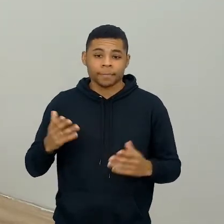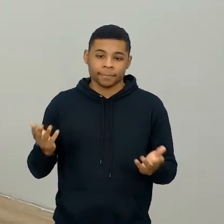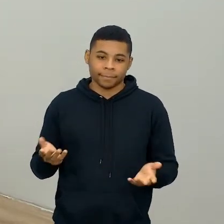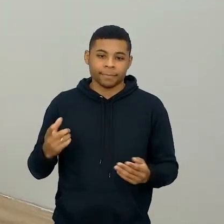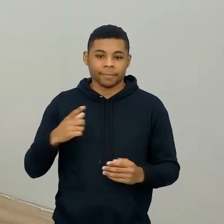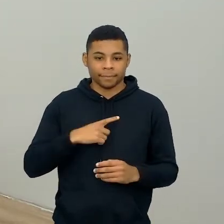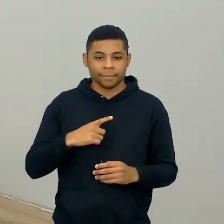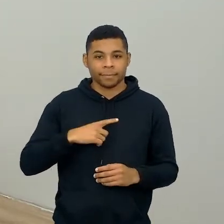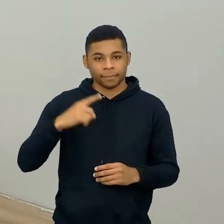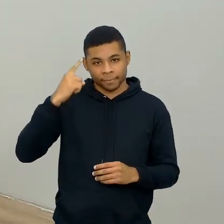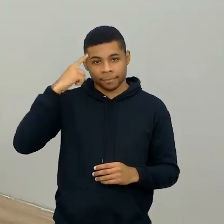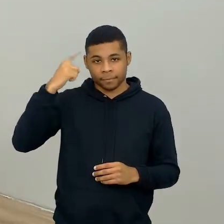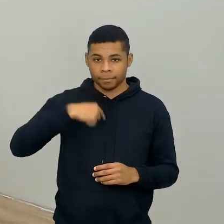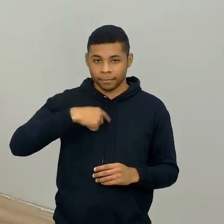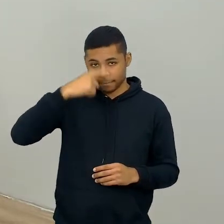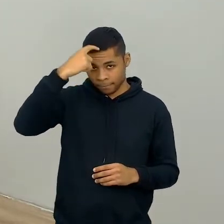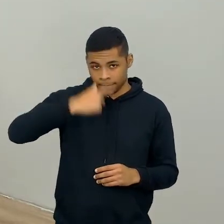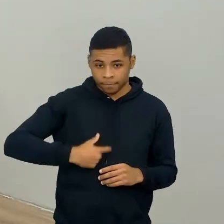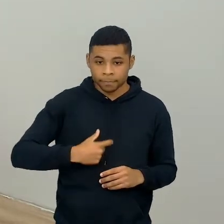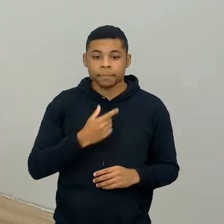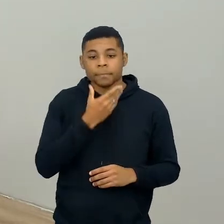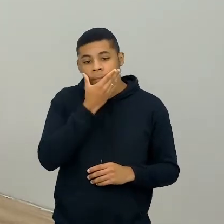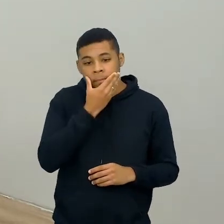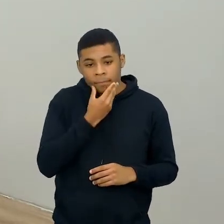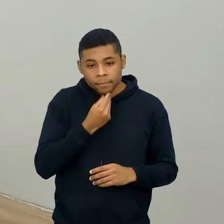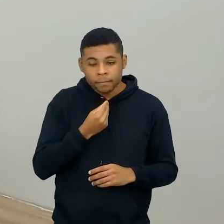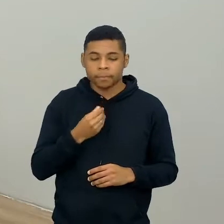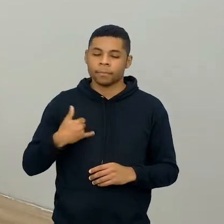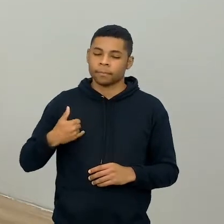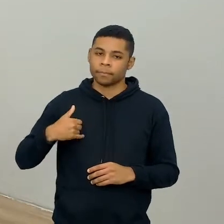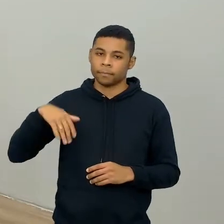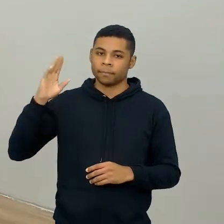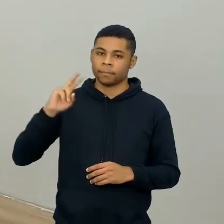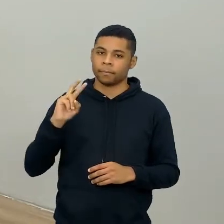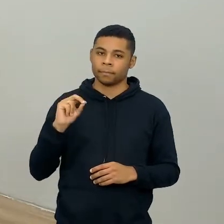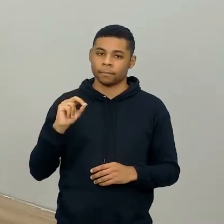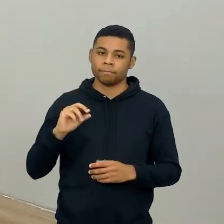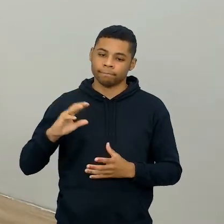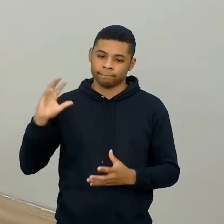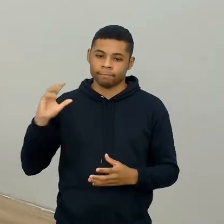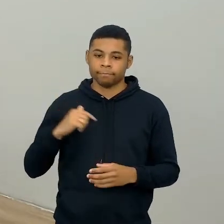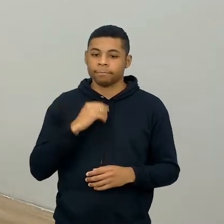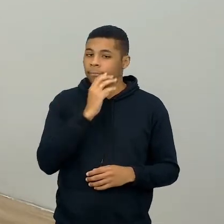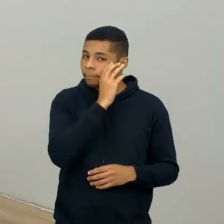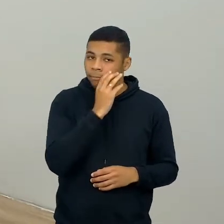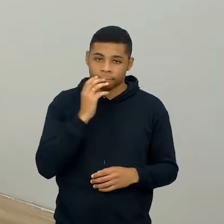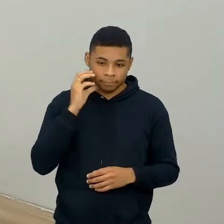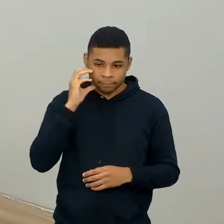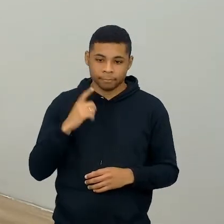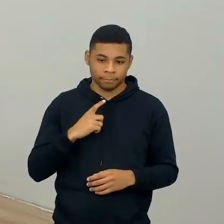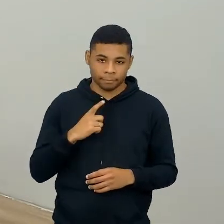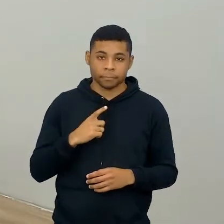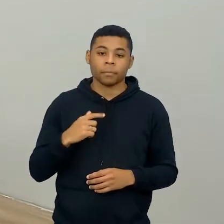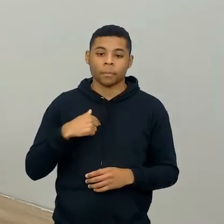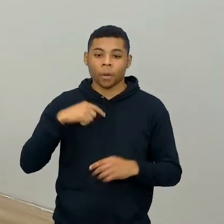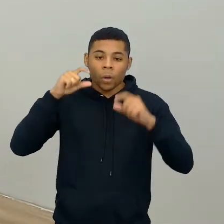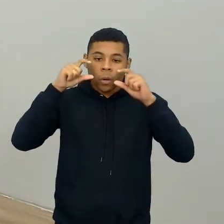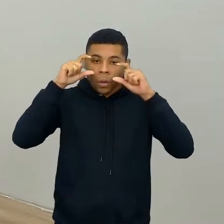a minha descrição. Eu sou um homem de mais de 50 anos, uso barba, estou de óculos, a